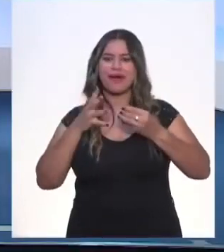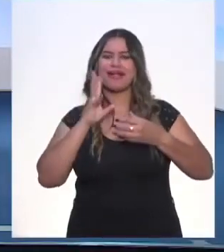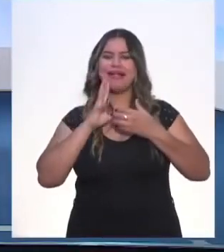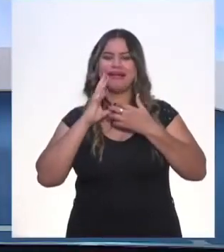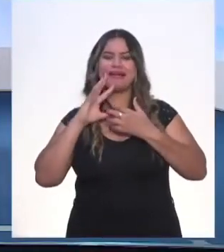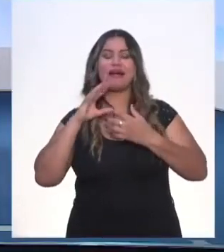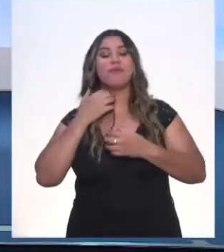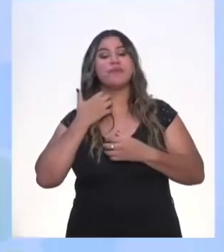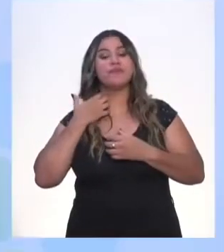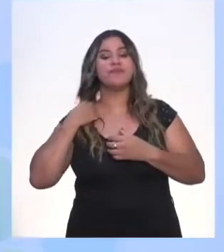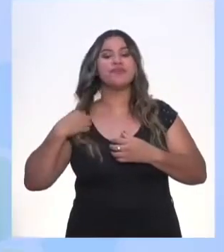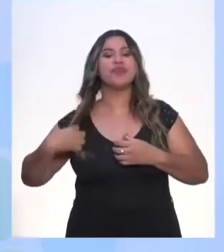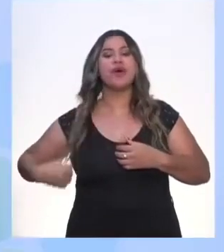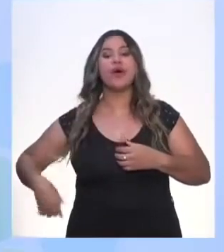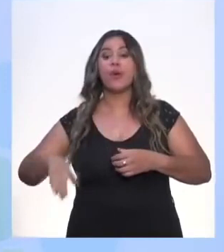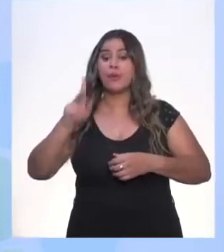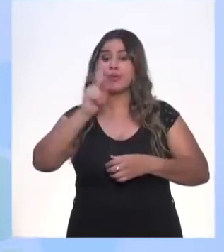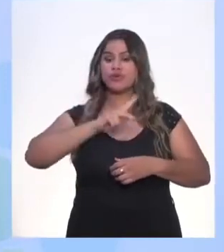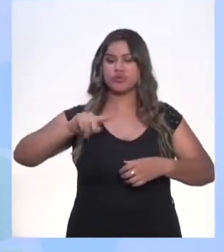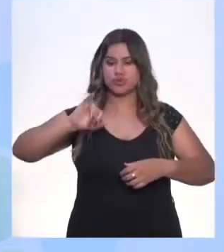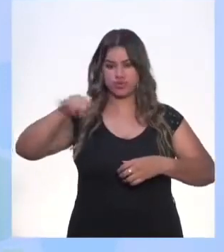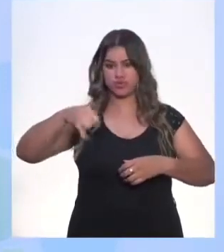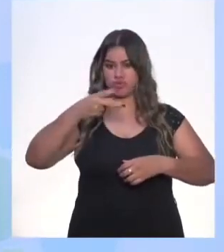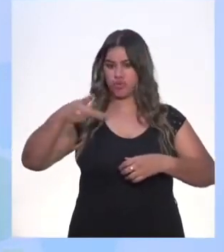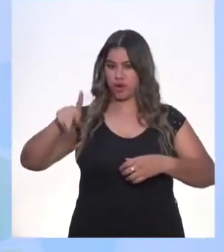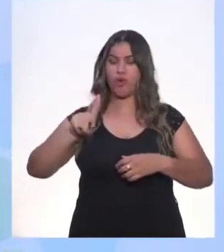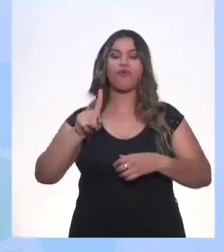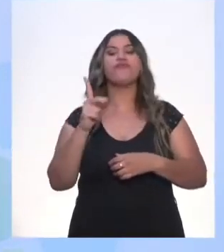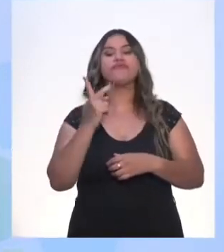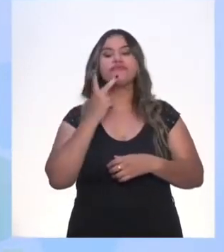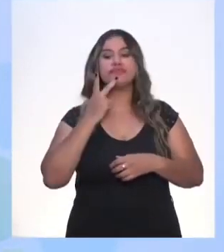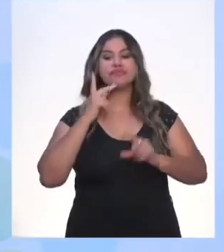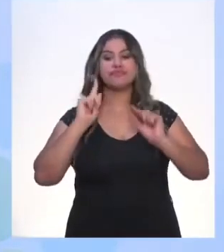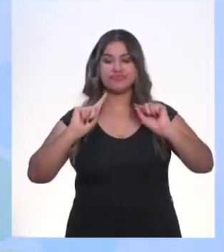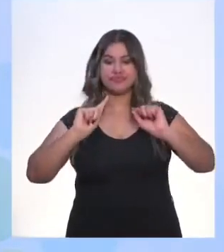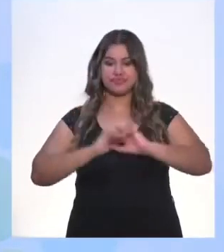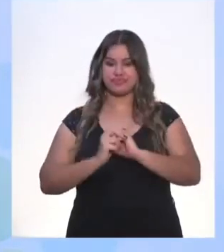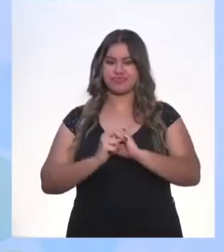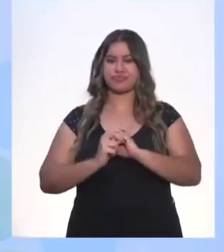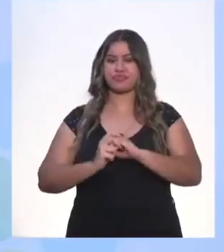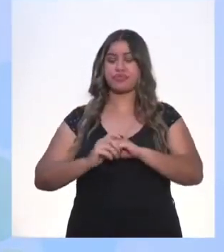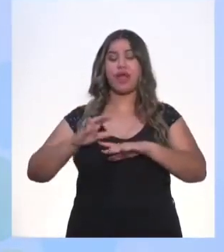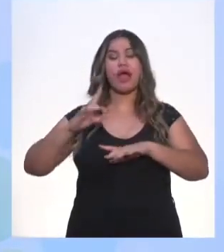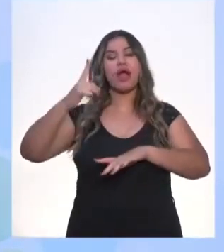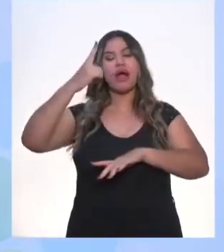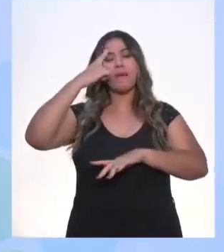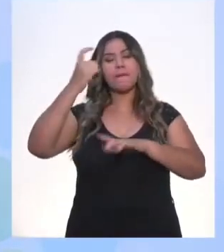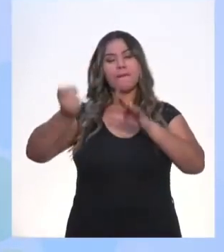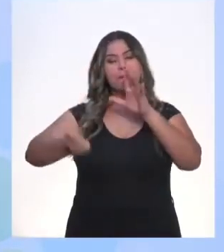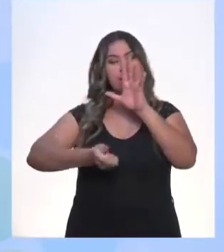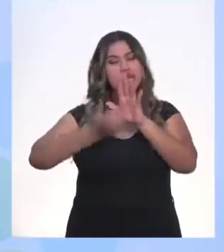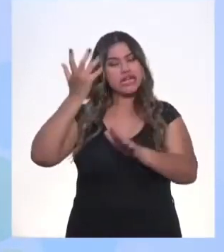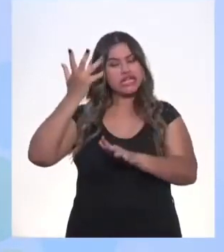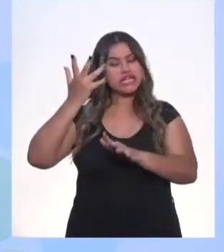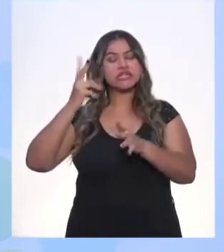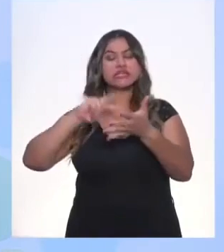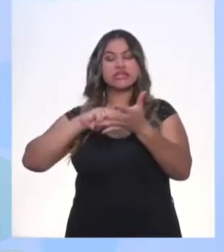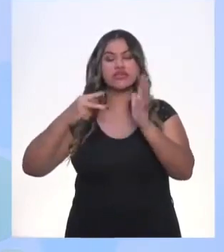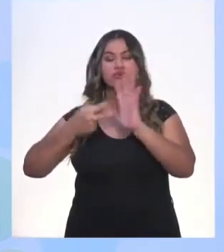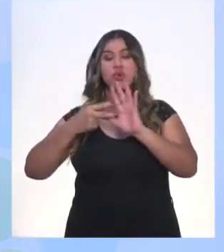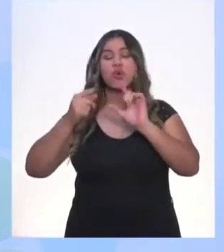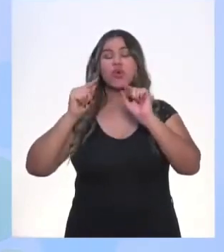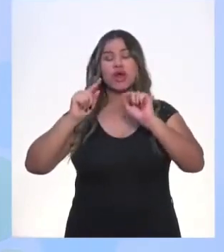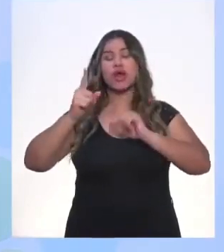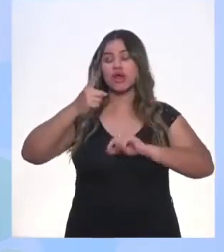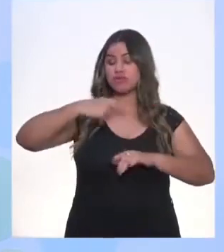aqui. O professor João disse que essa construção, né, significa dizer que somos